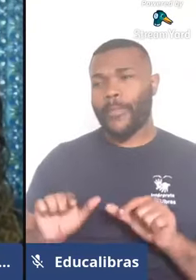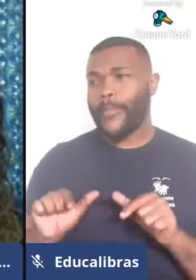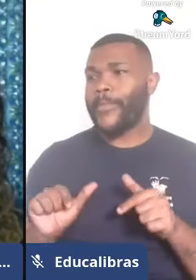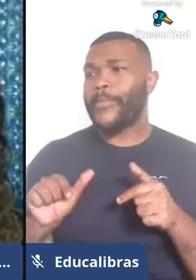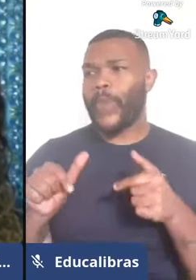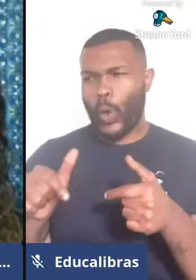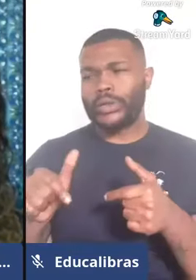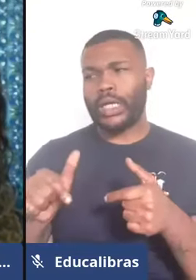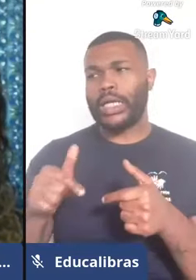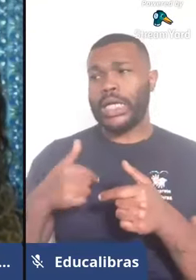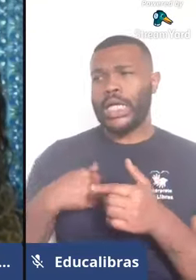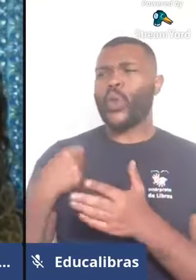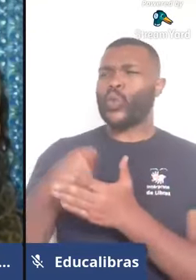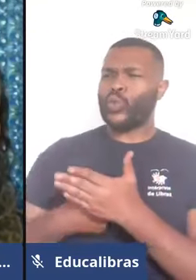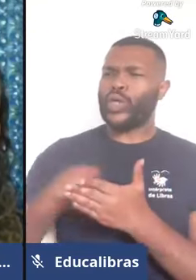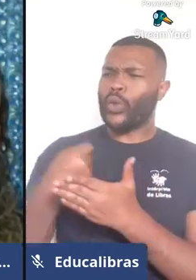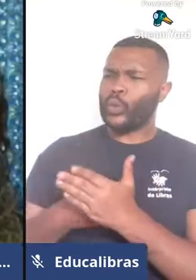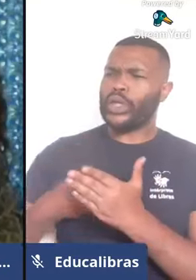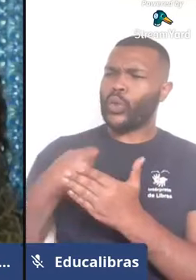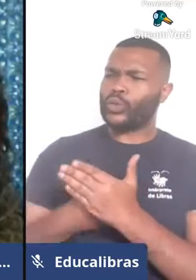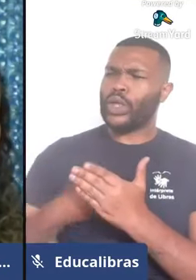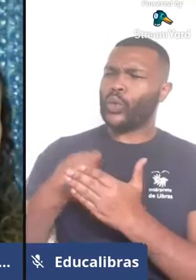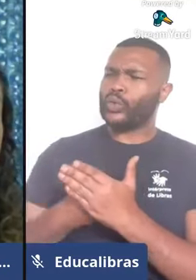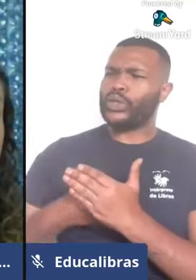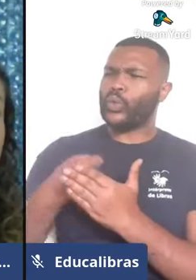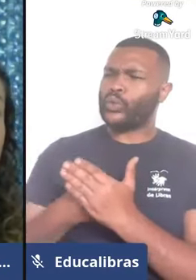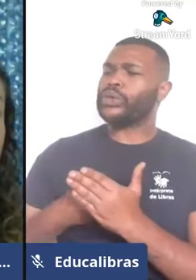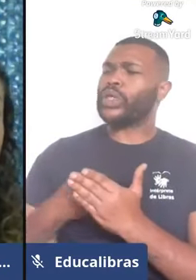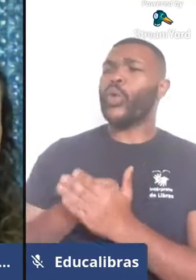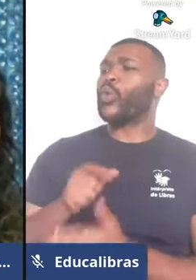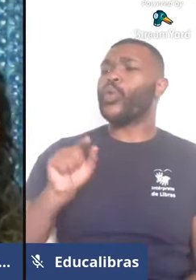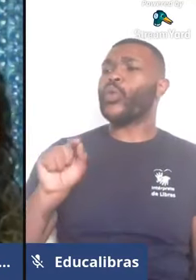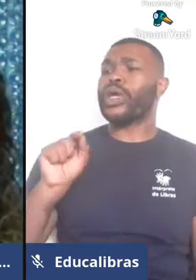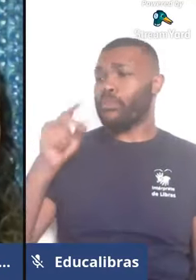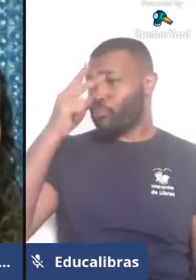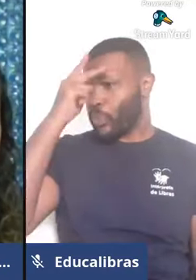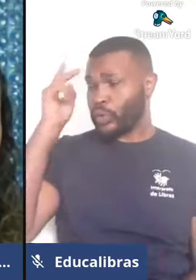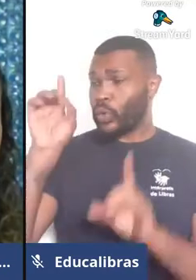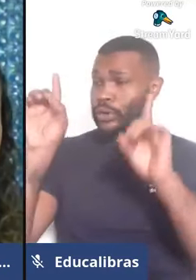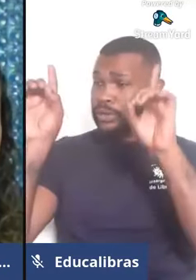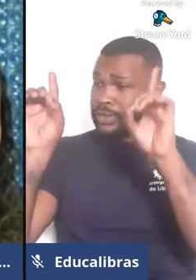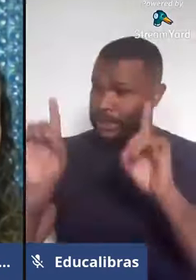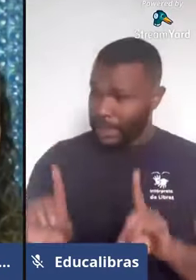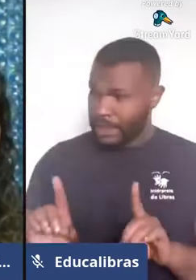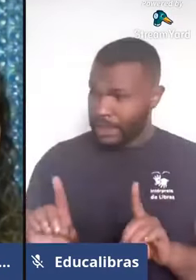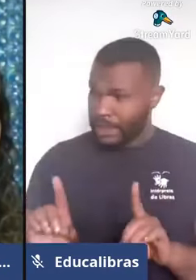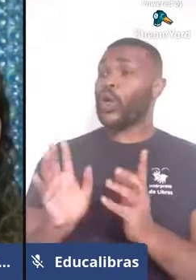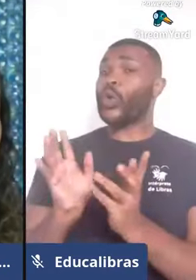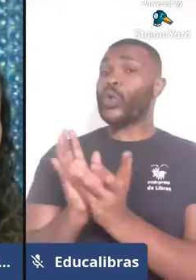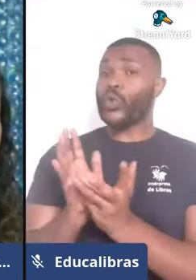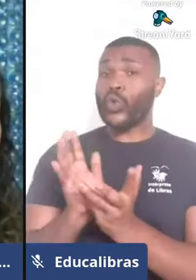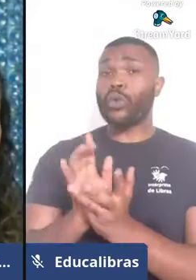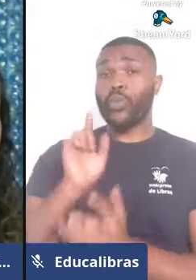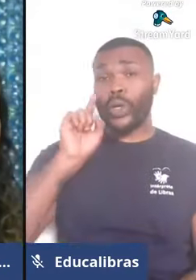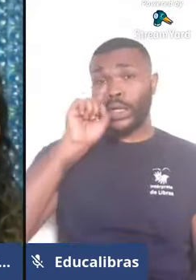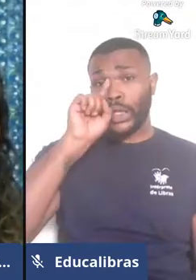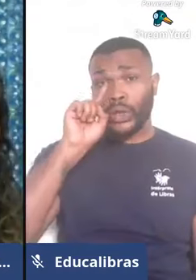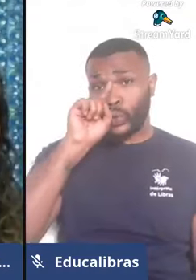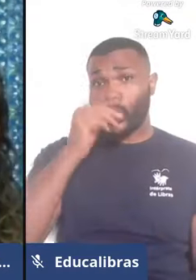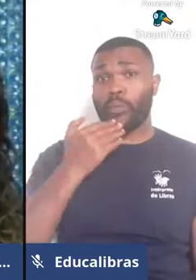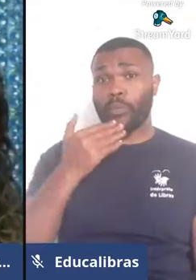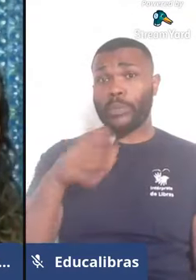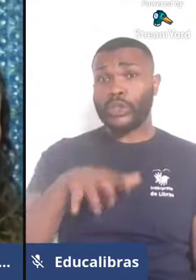verdade, batalhei para que as pessoas com deficiência fossem vistas como grupo de risco, de um modo geral, pelo